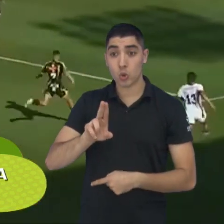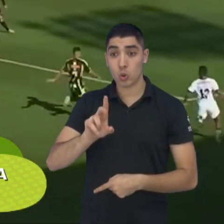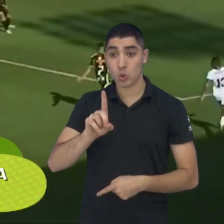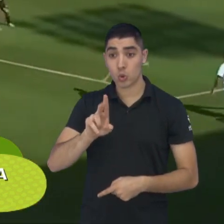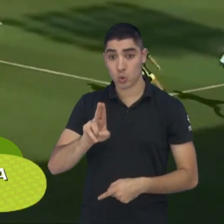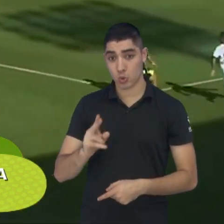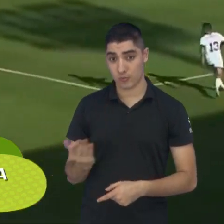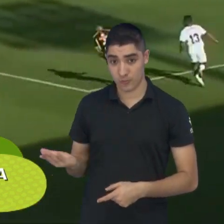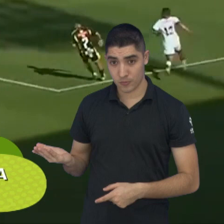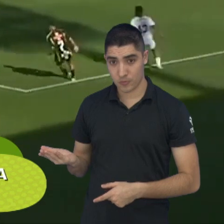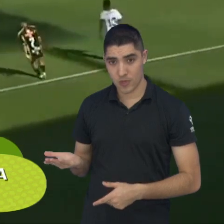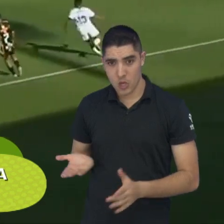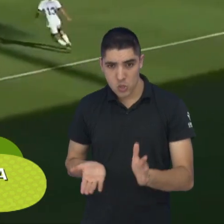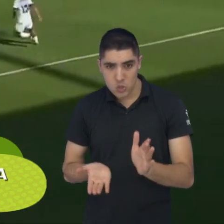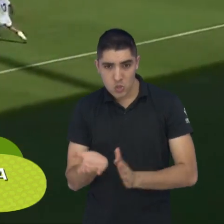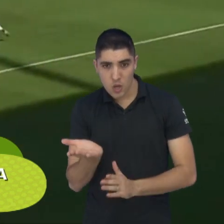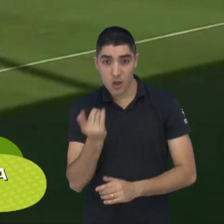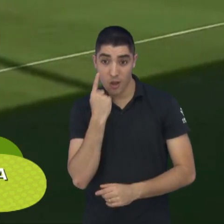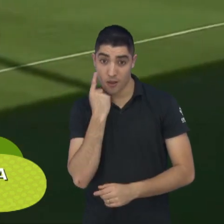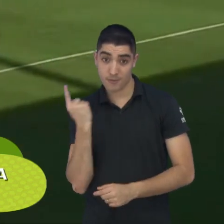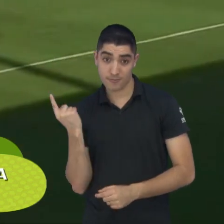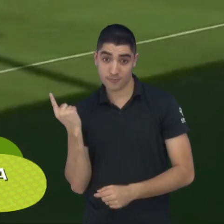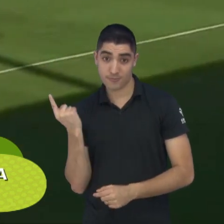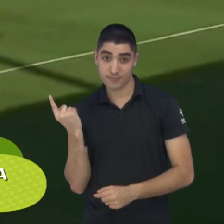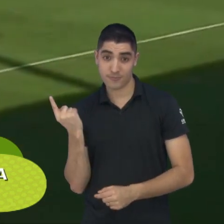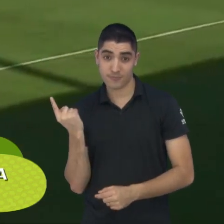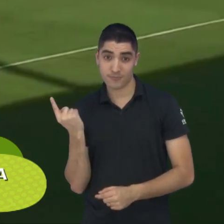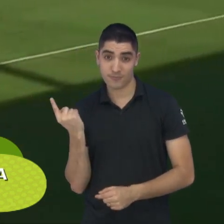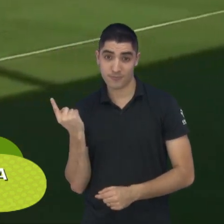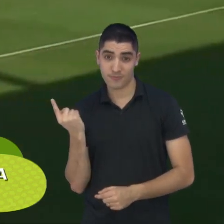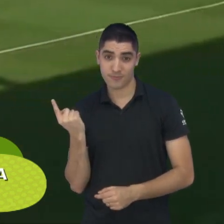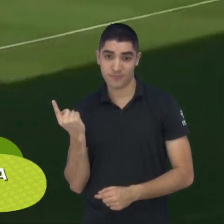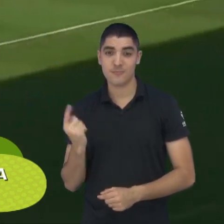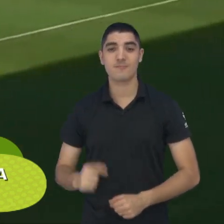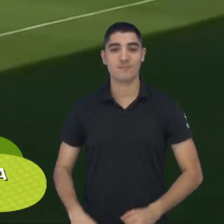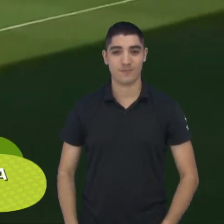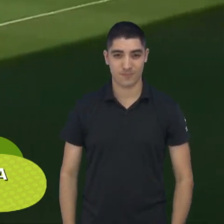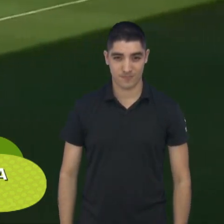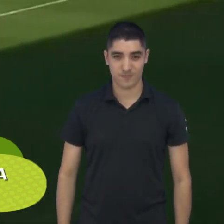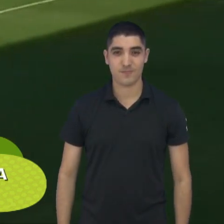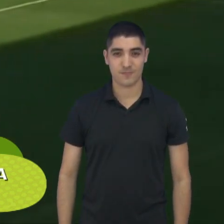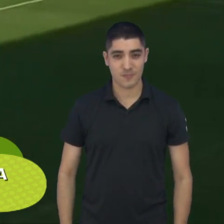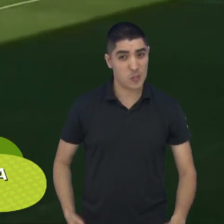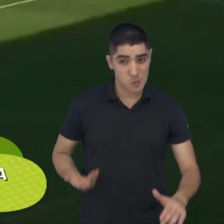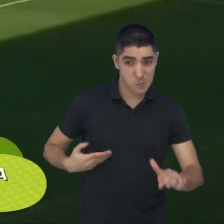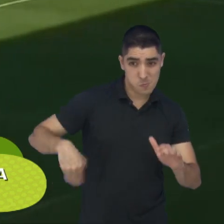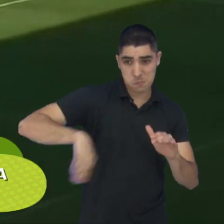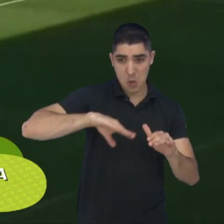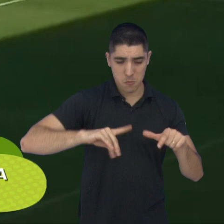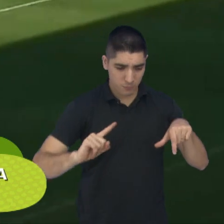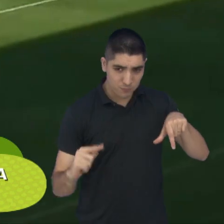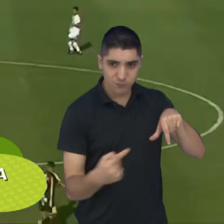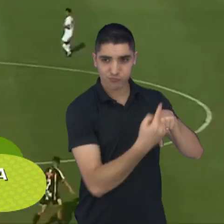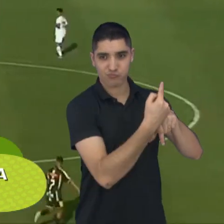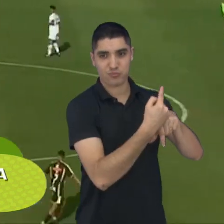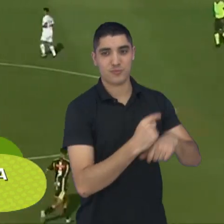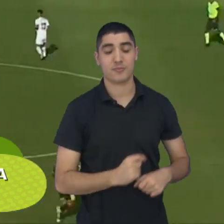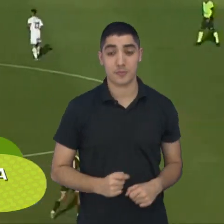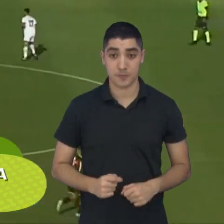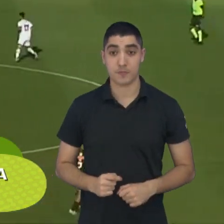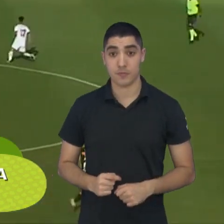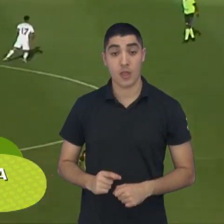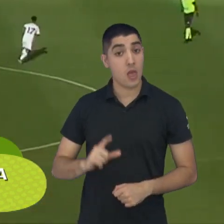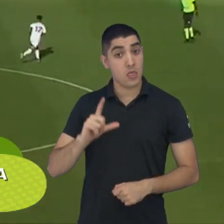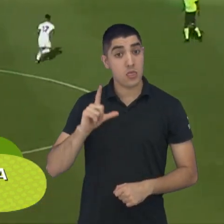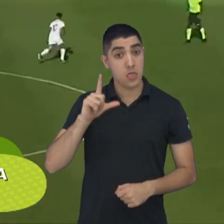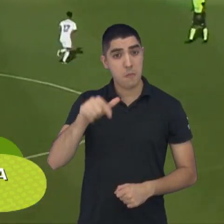tocou para Vinícius, ele dominou de costas, dentro da área, girou, carregou, foi levando e bateu, à esquerda de Rodrigo. A